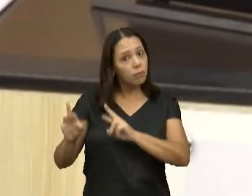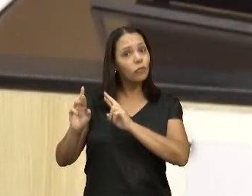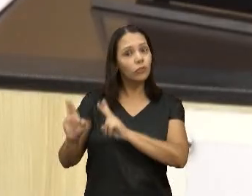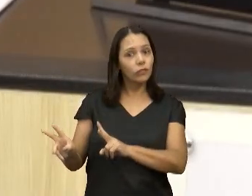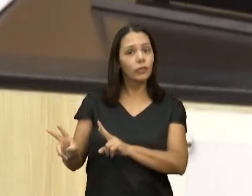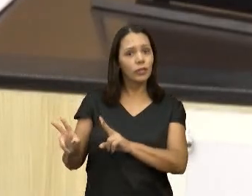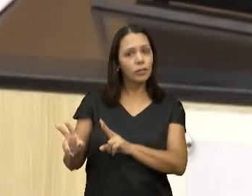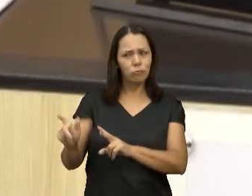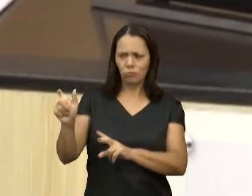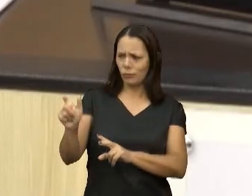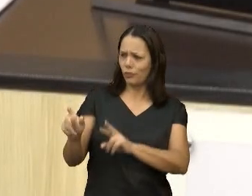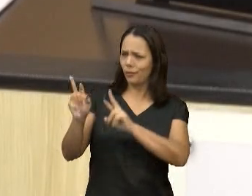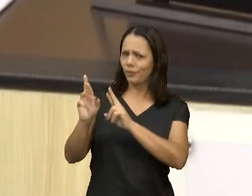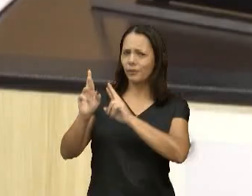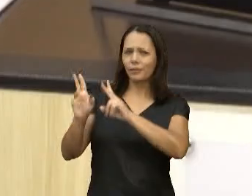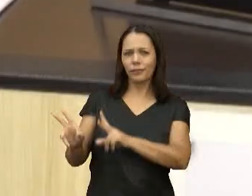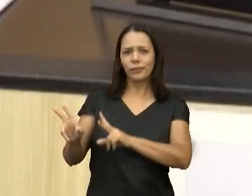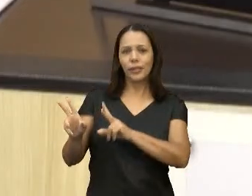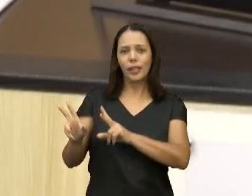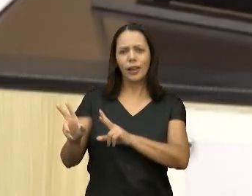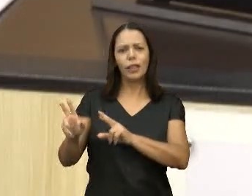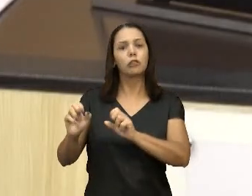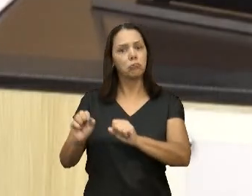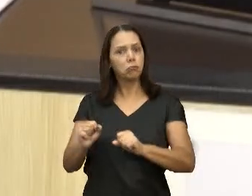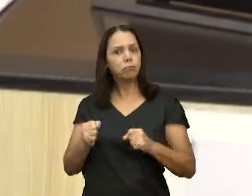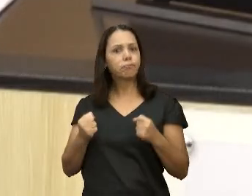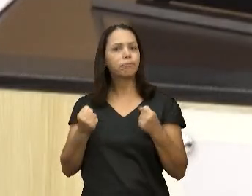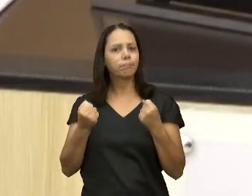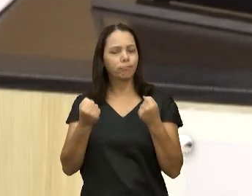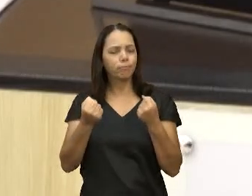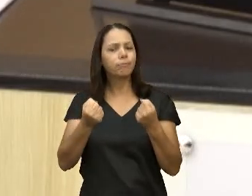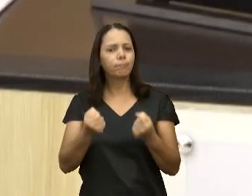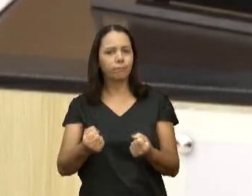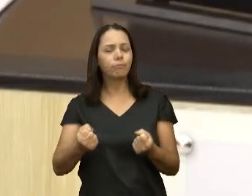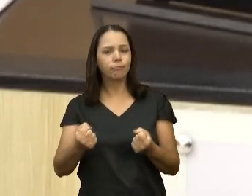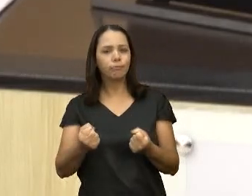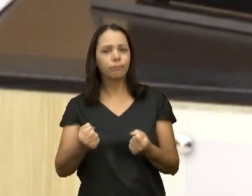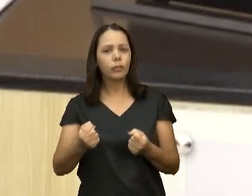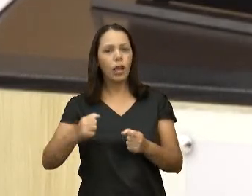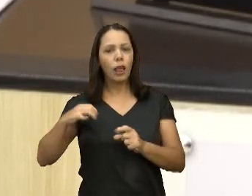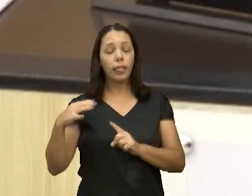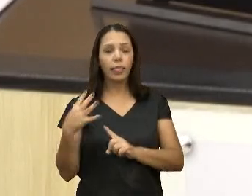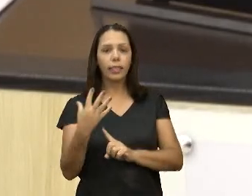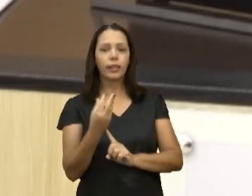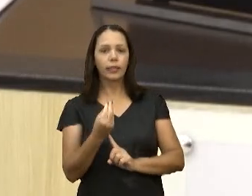todos. Ele era dedicado